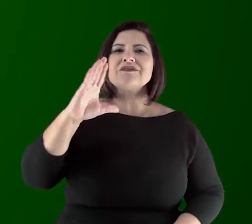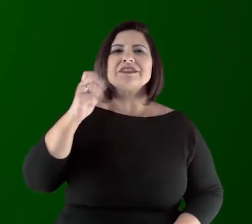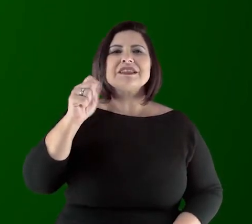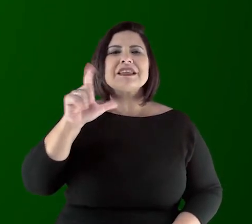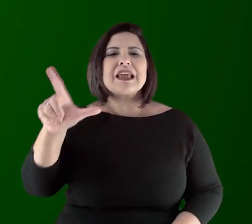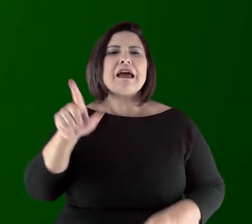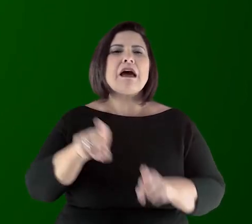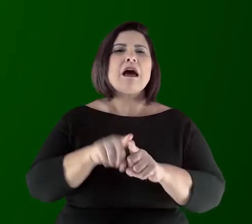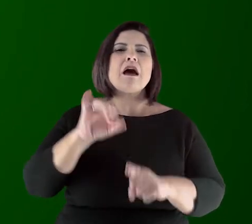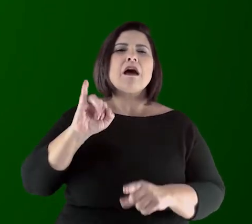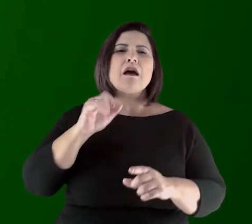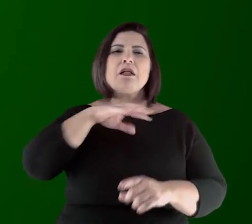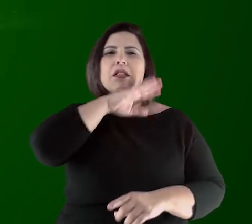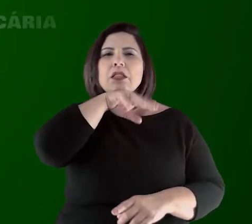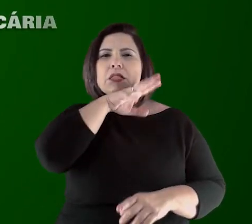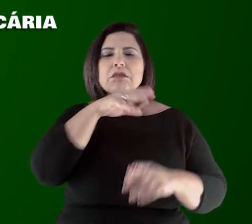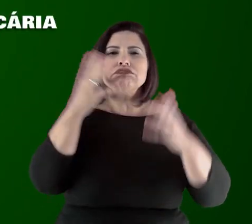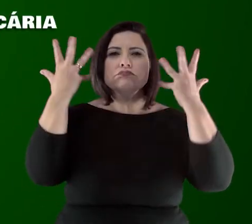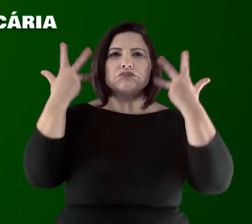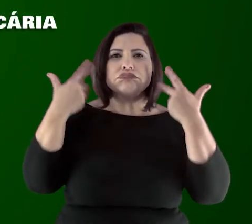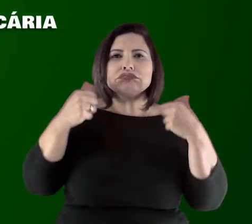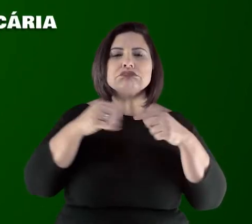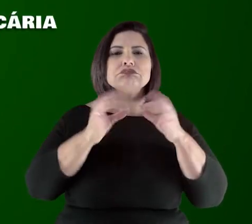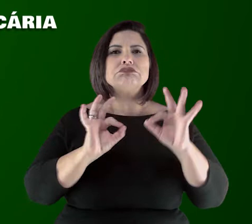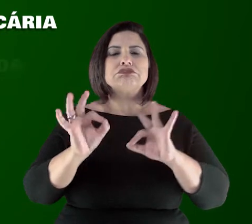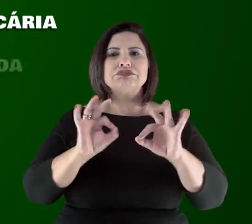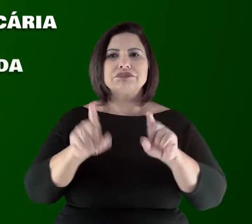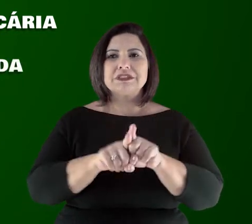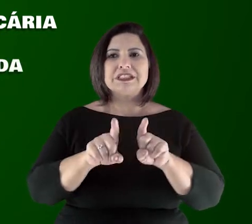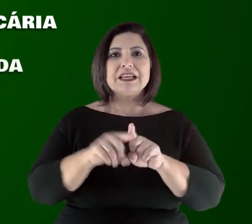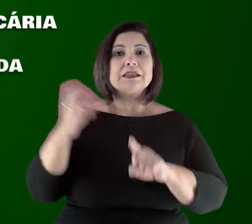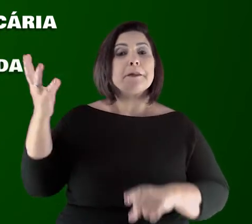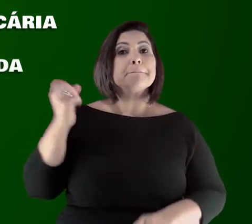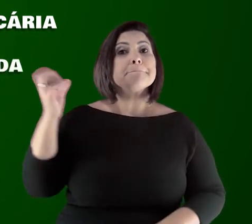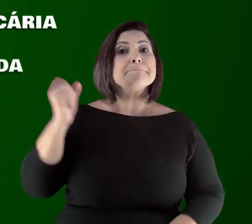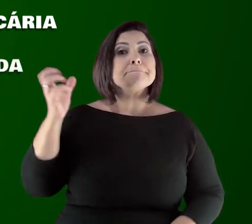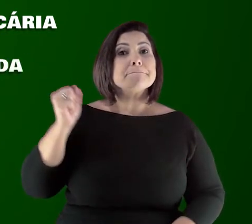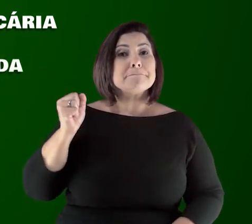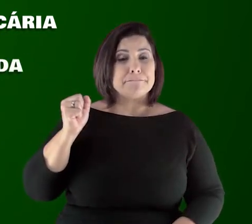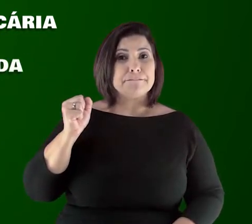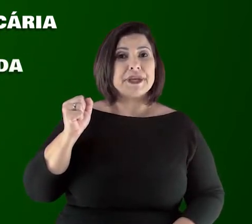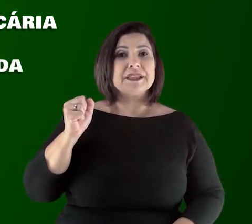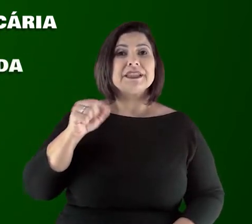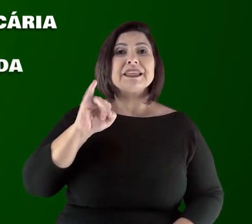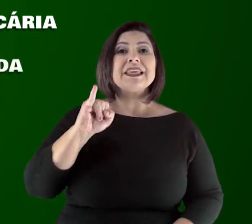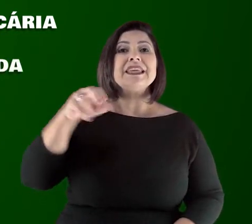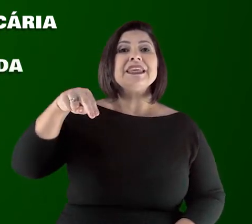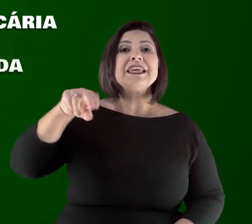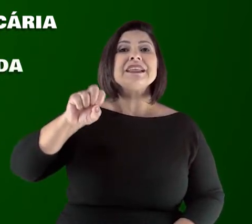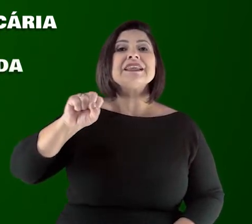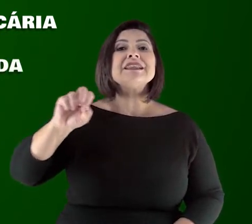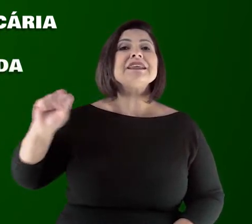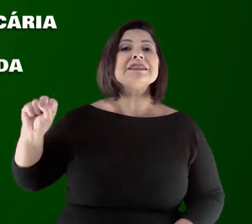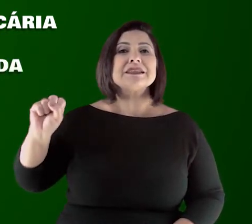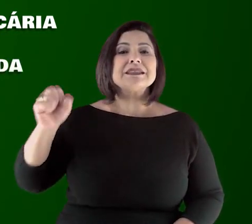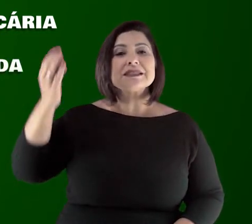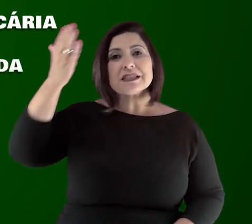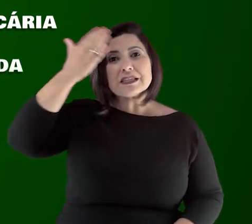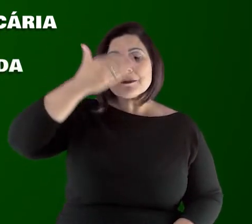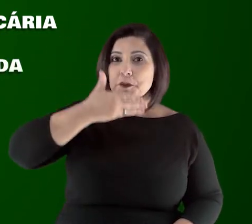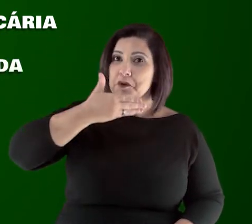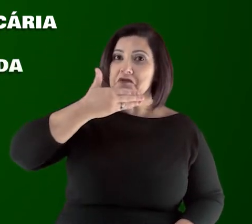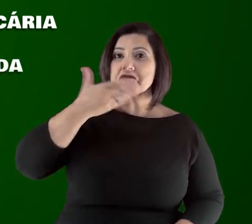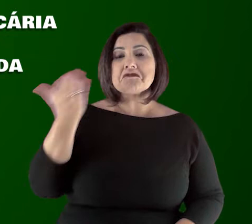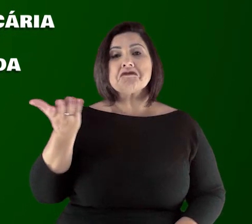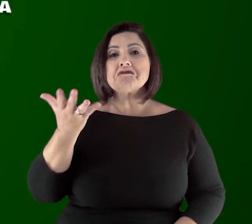trabalhador rural, ele pode ter um movimento de extrato do banco, imposto de renda, notas fiscais das coisas